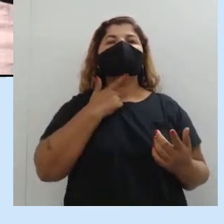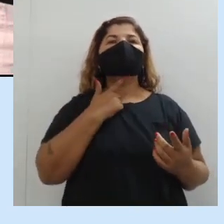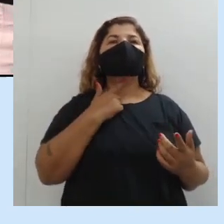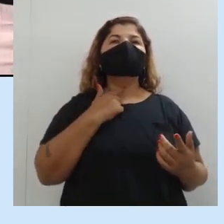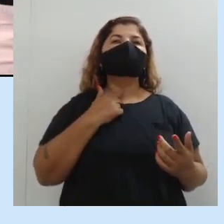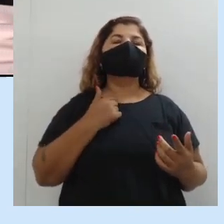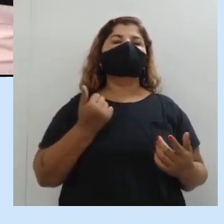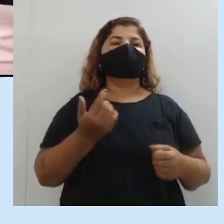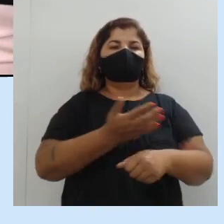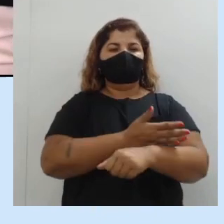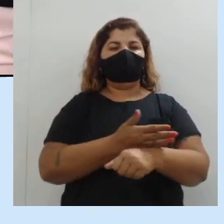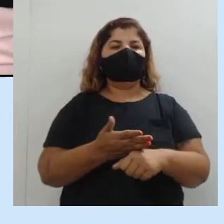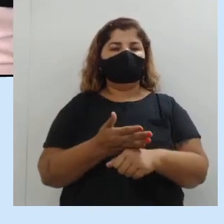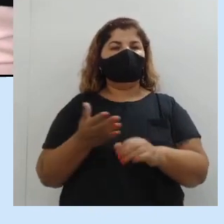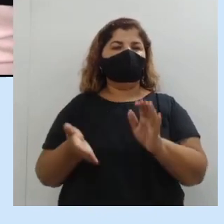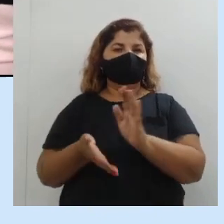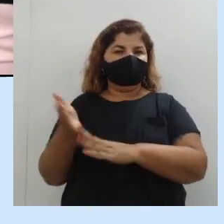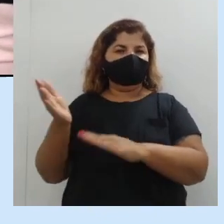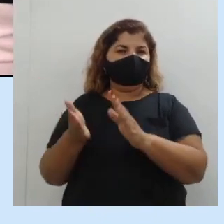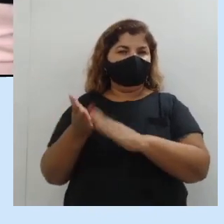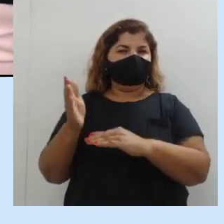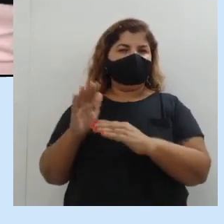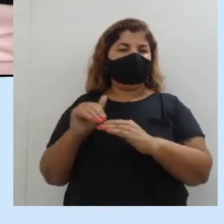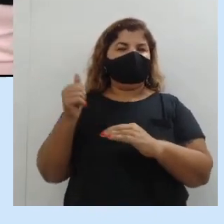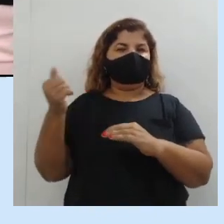ao hábito brasileiro, né?